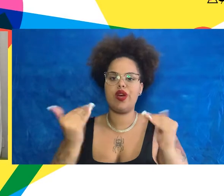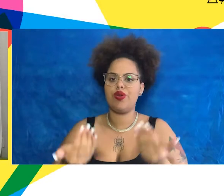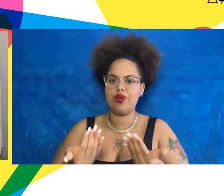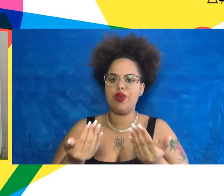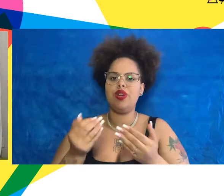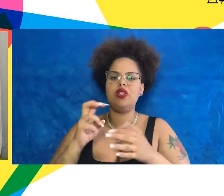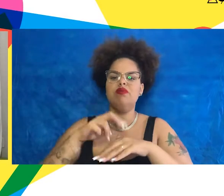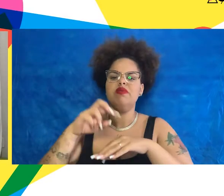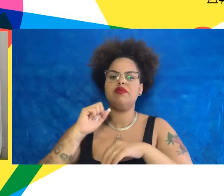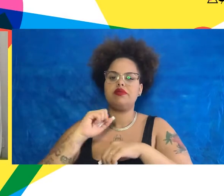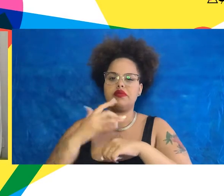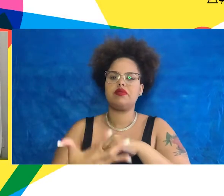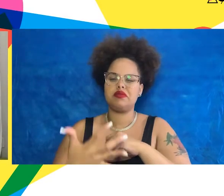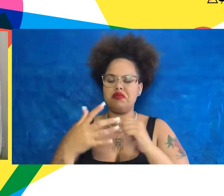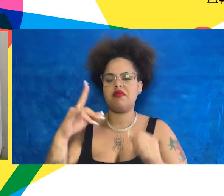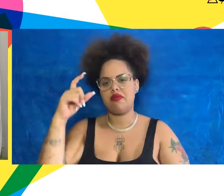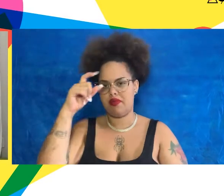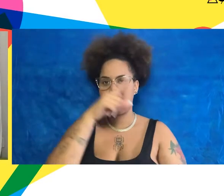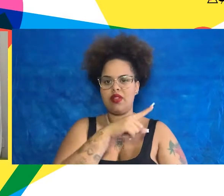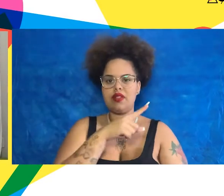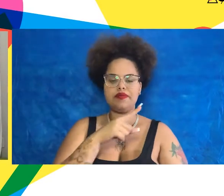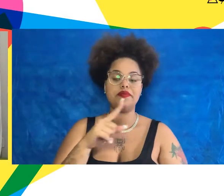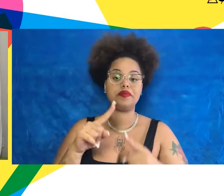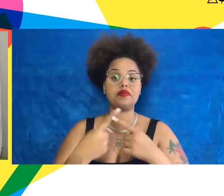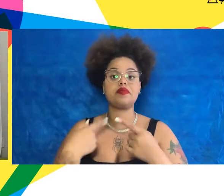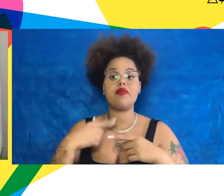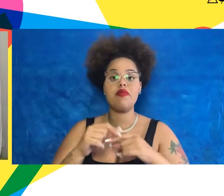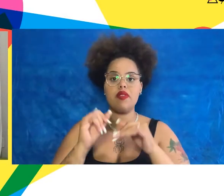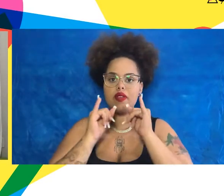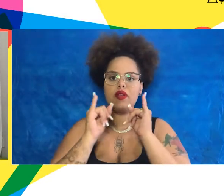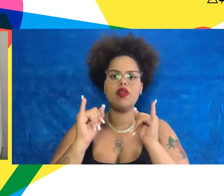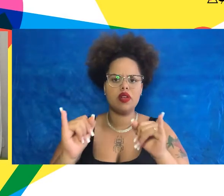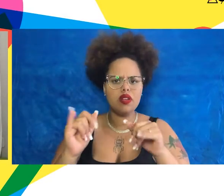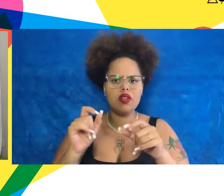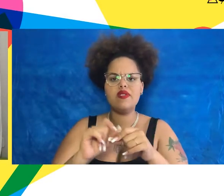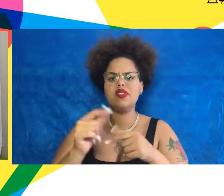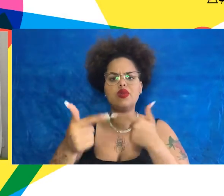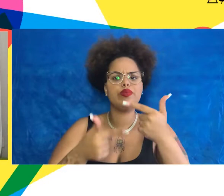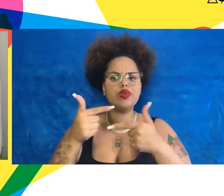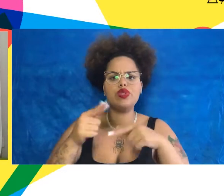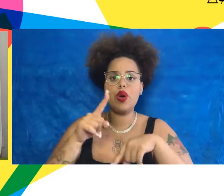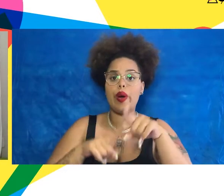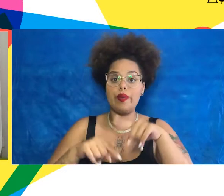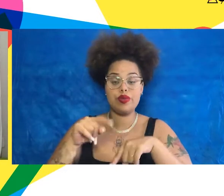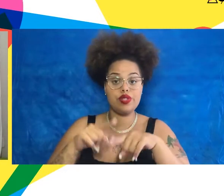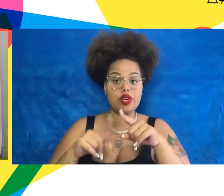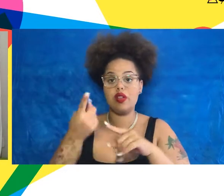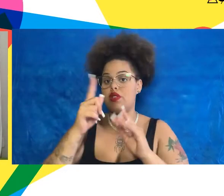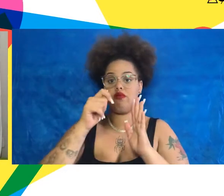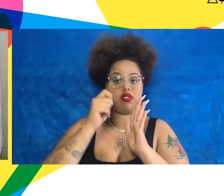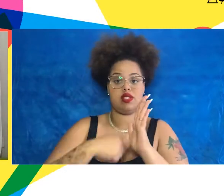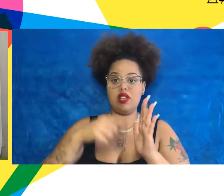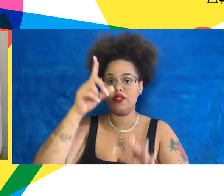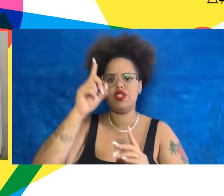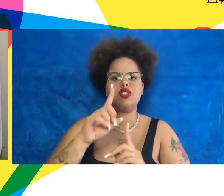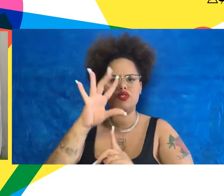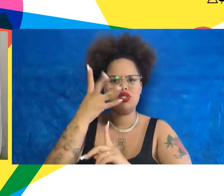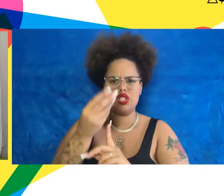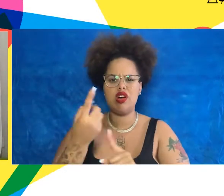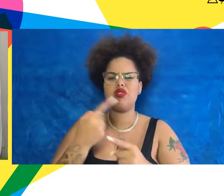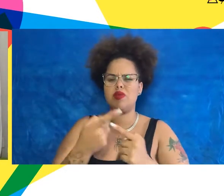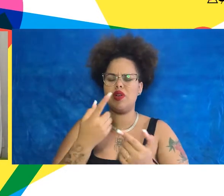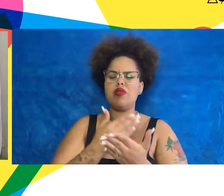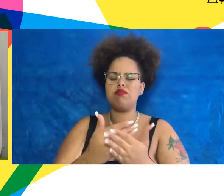passou pandemia e tal, estava meio difícil. Mas fiz publicidade, fiz produção de objeto, não assinava direção de arte, porque a gente vai começando